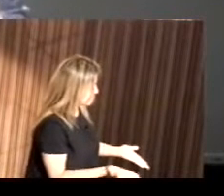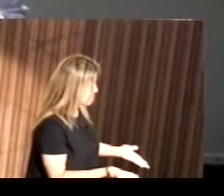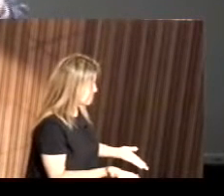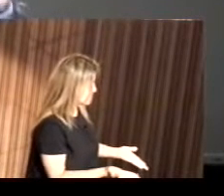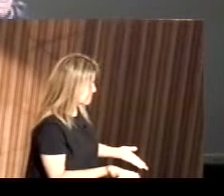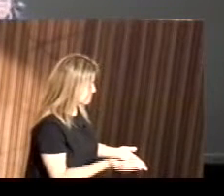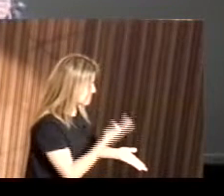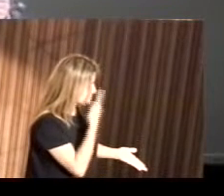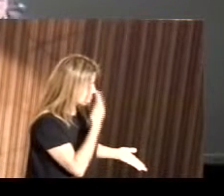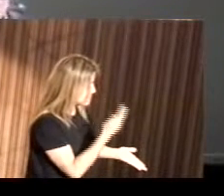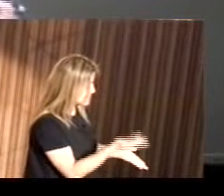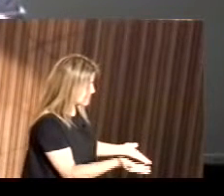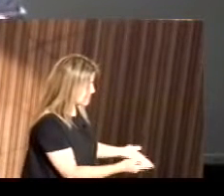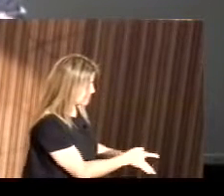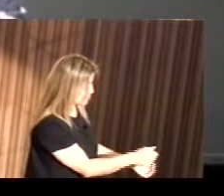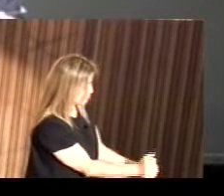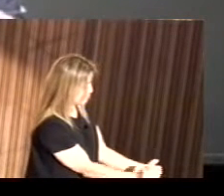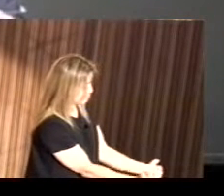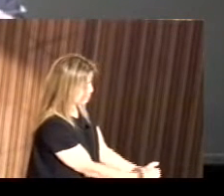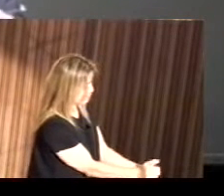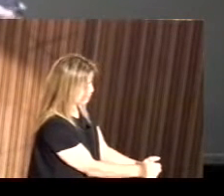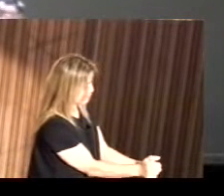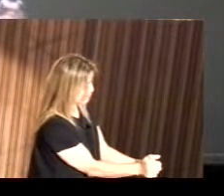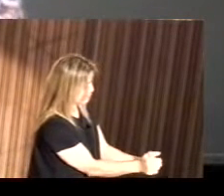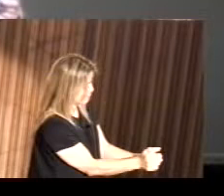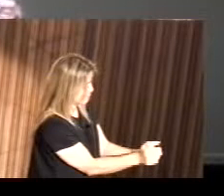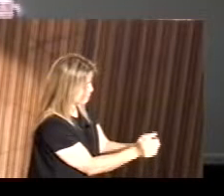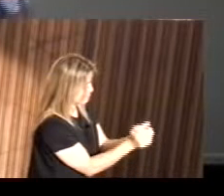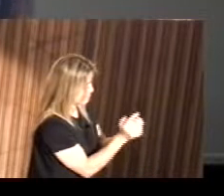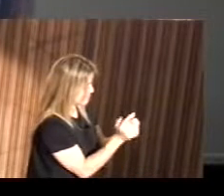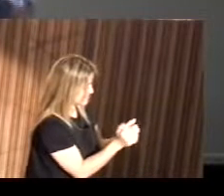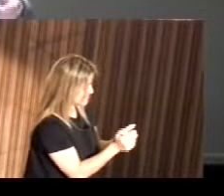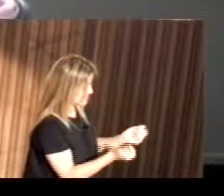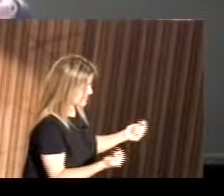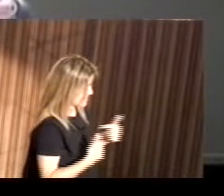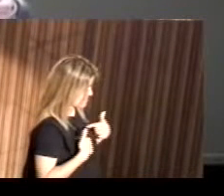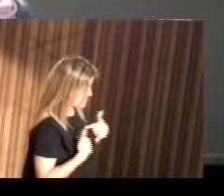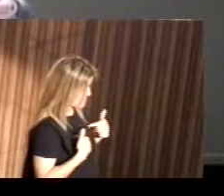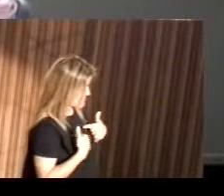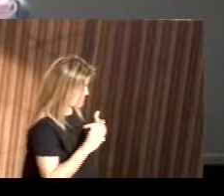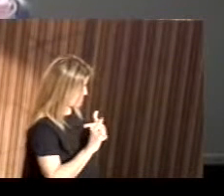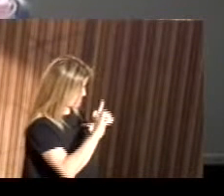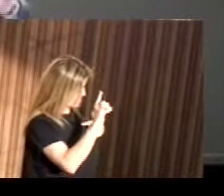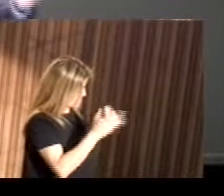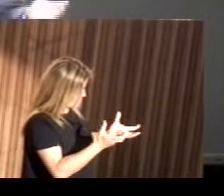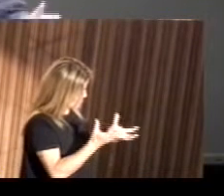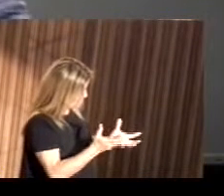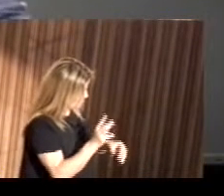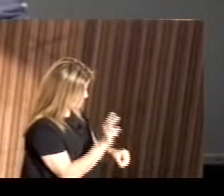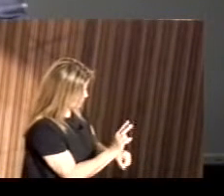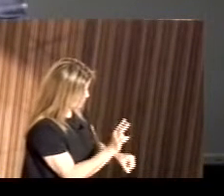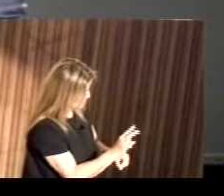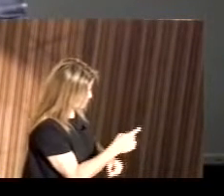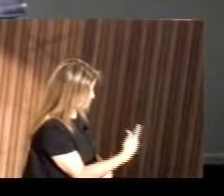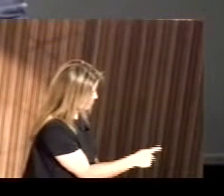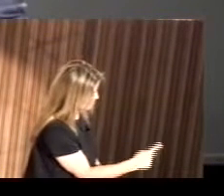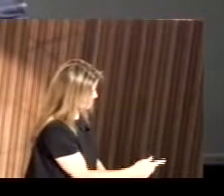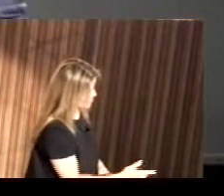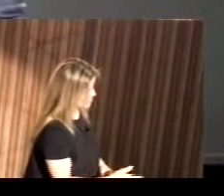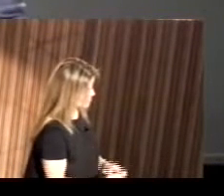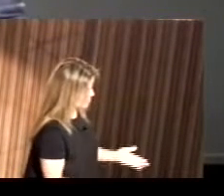agora fora substituído por outro, que foi-lhe imposto e ele não